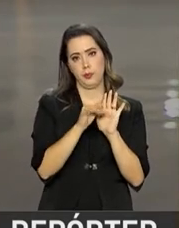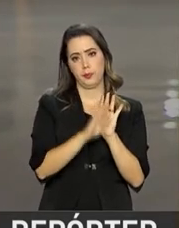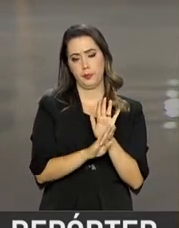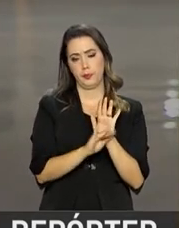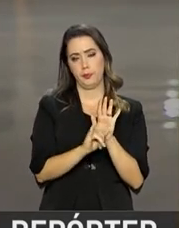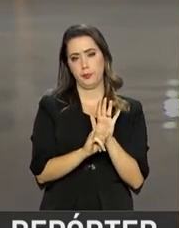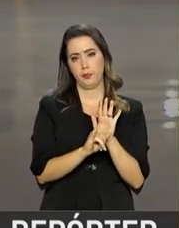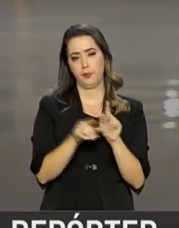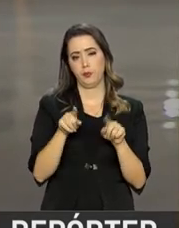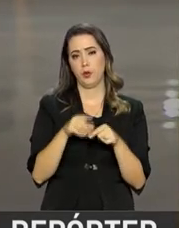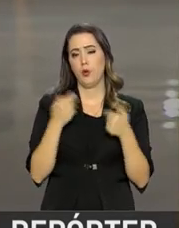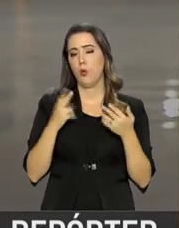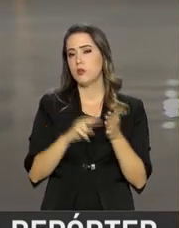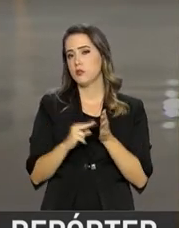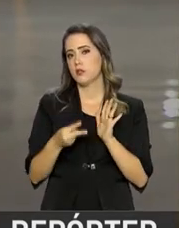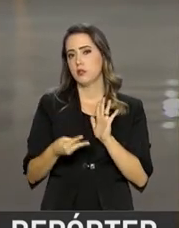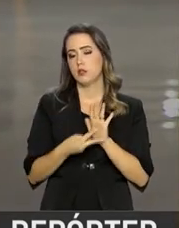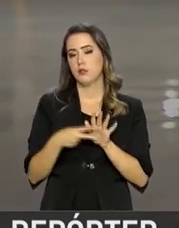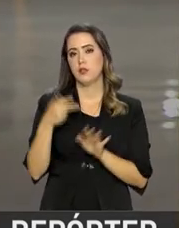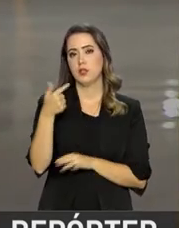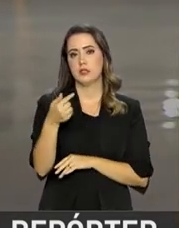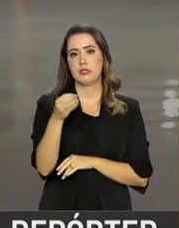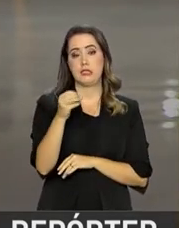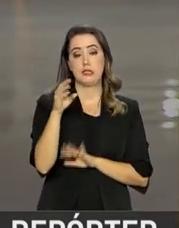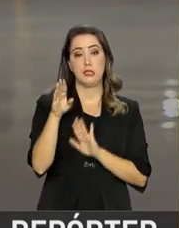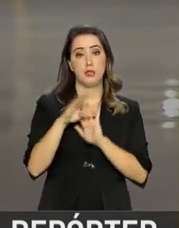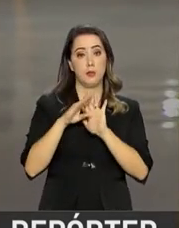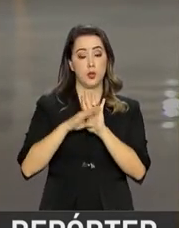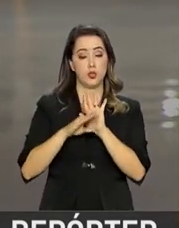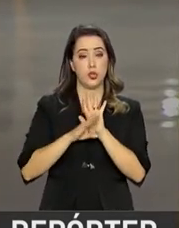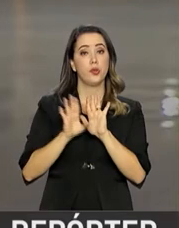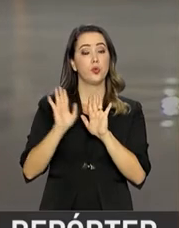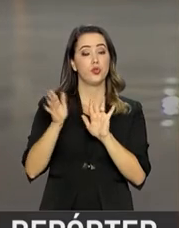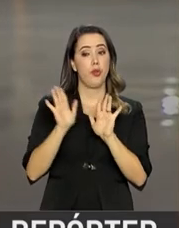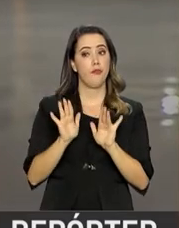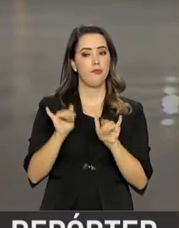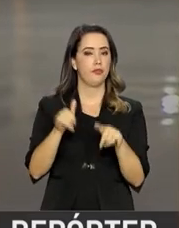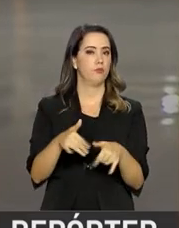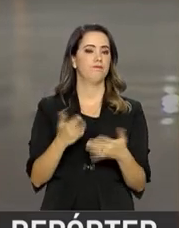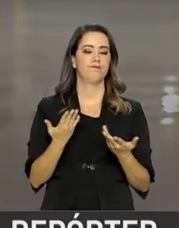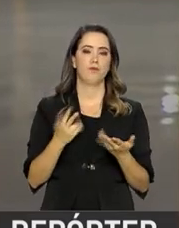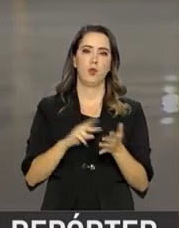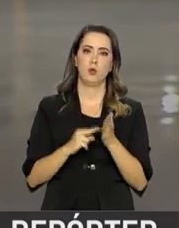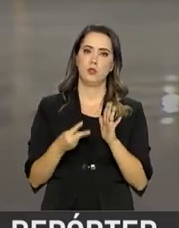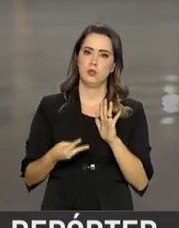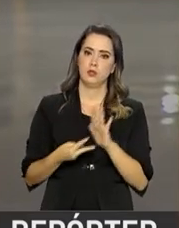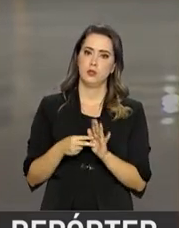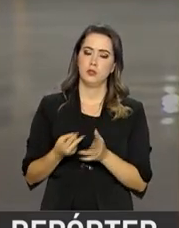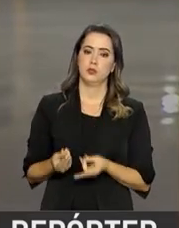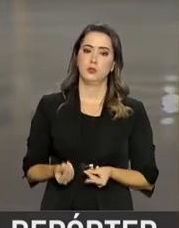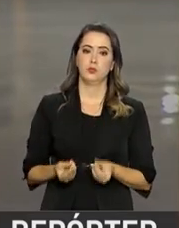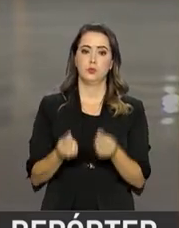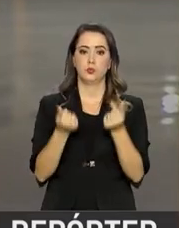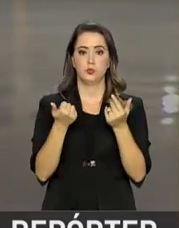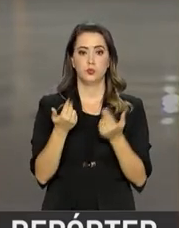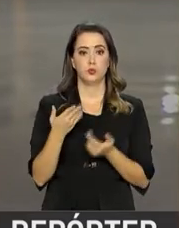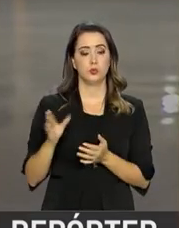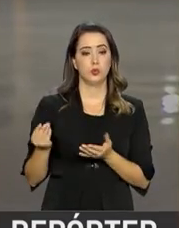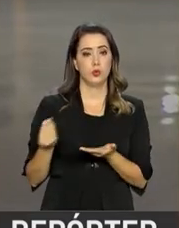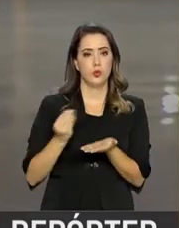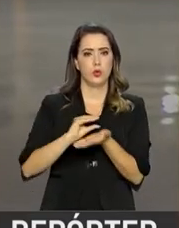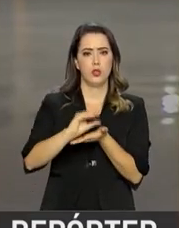investimentos isso equivale a 70 projetos concluídos o que vai significar uma injeção de